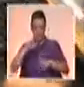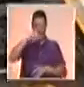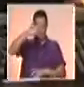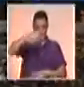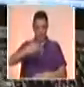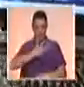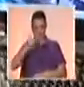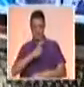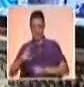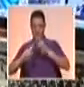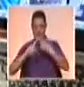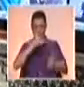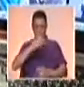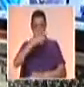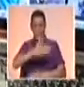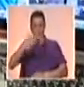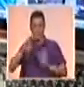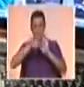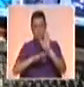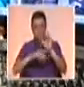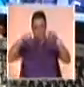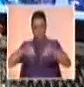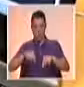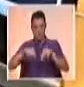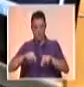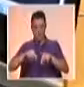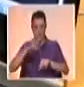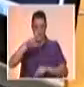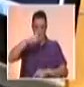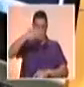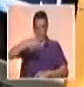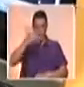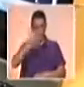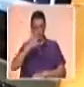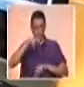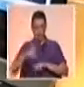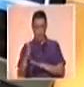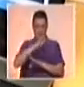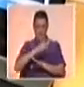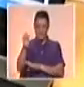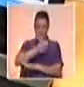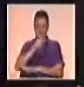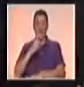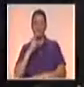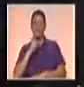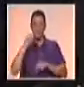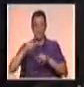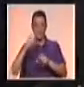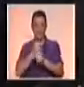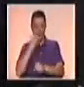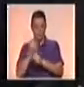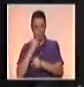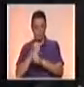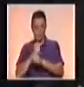em dezembro de 2011, com o programa Hoje da RTP2, reiniciou no passado mês de abril. A funcionalidade